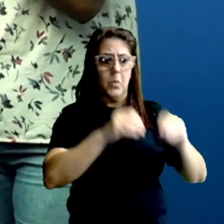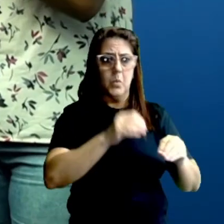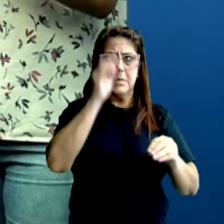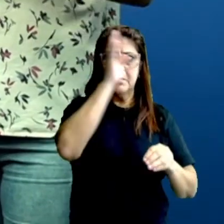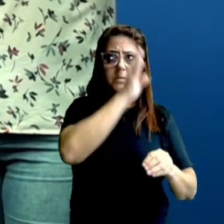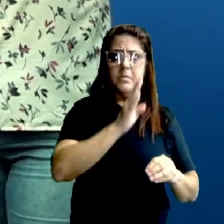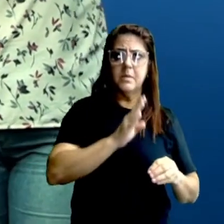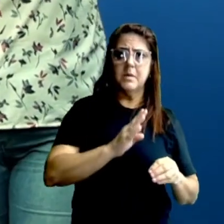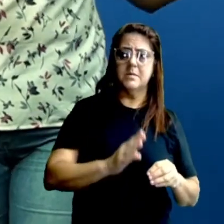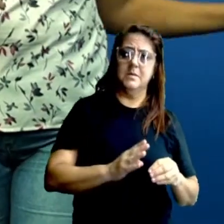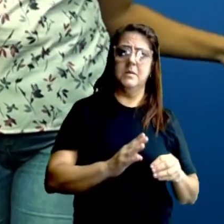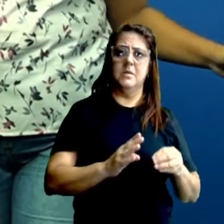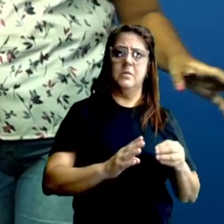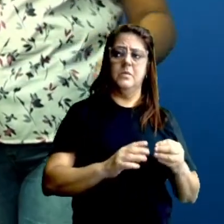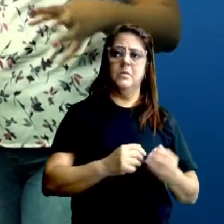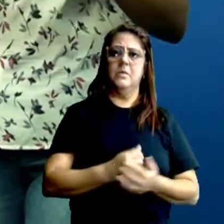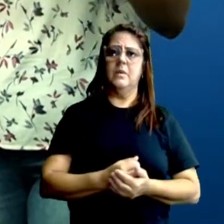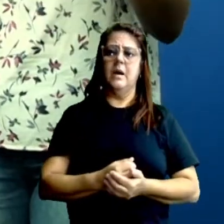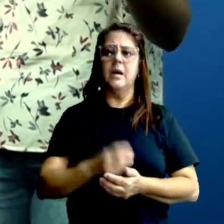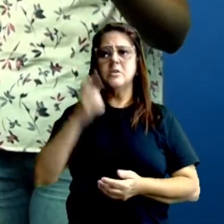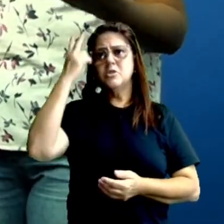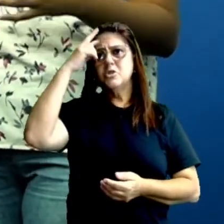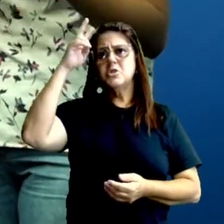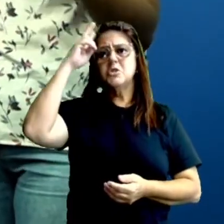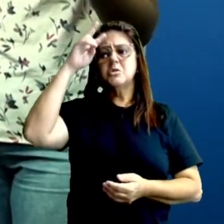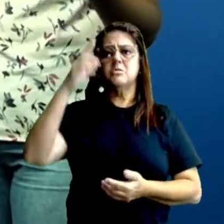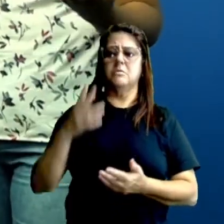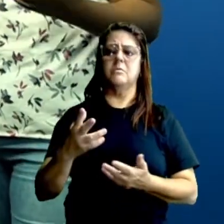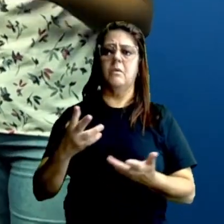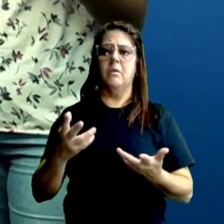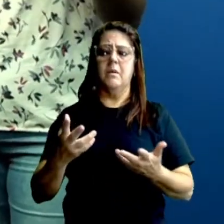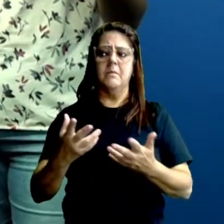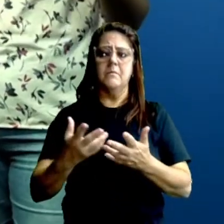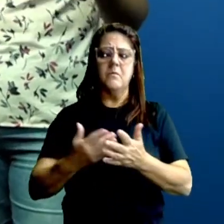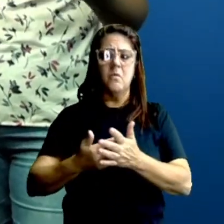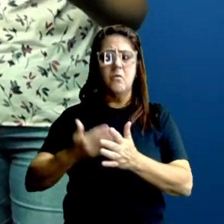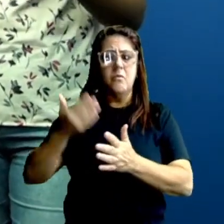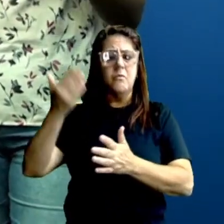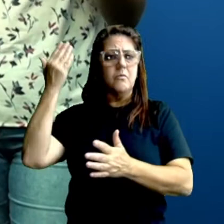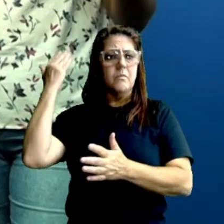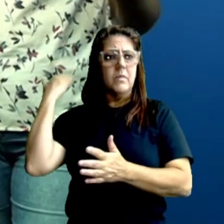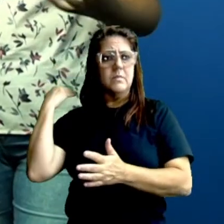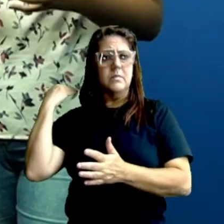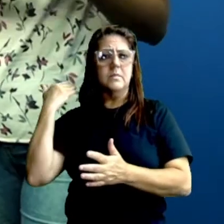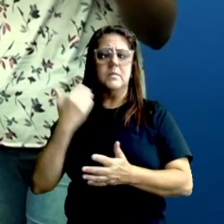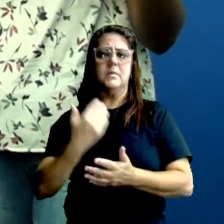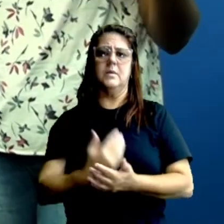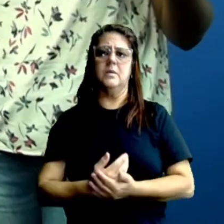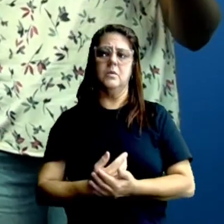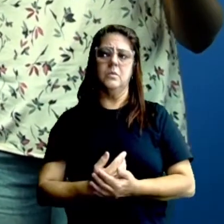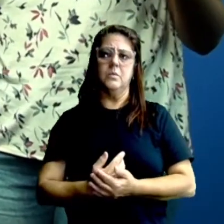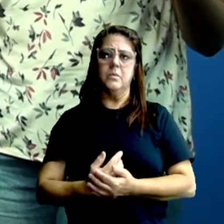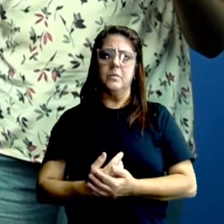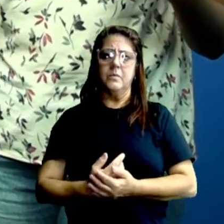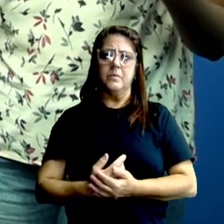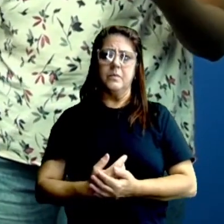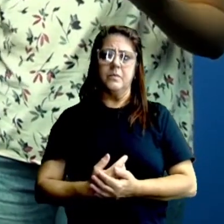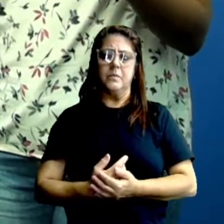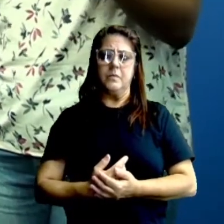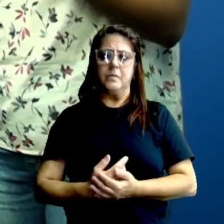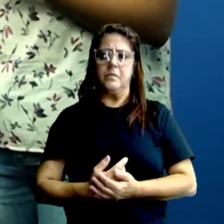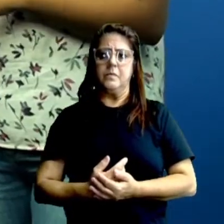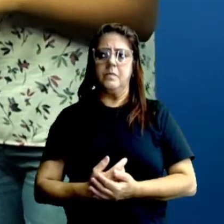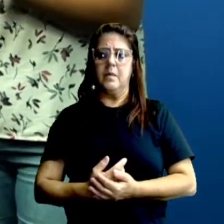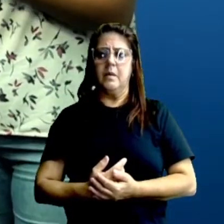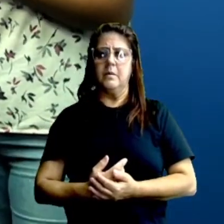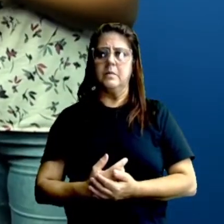histórias foram foram deixadas para trás porque não lhes foi permitido decidir né e